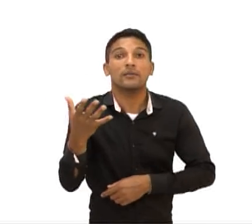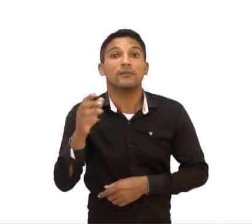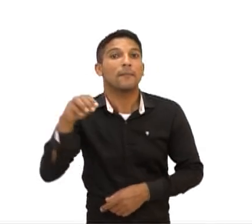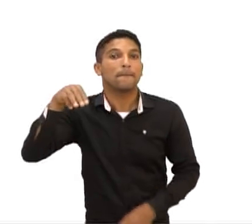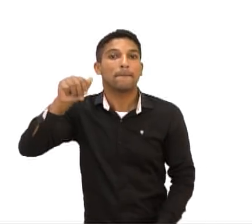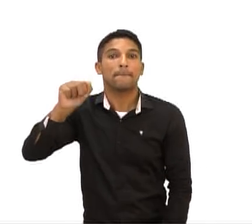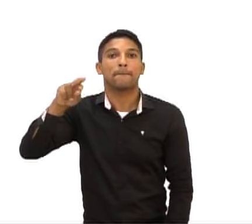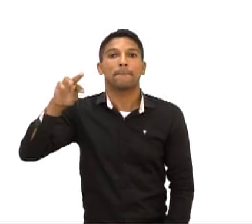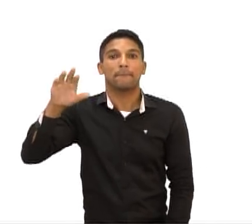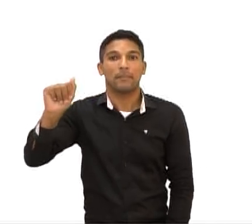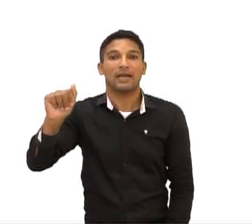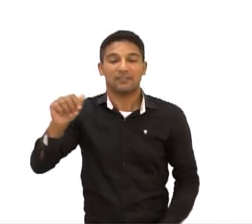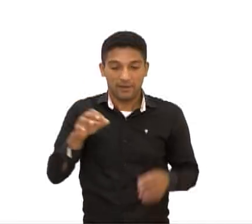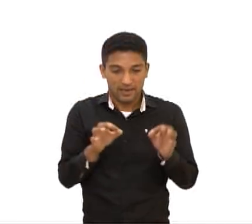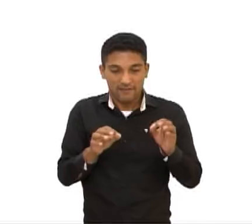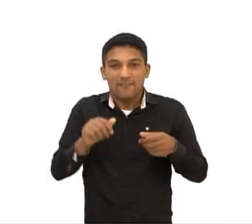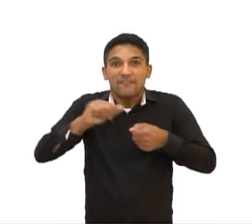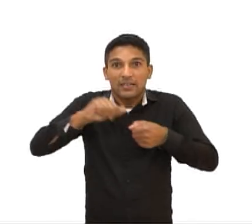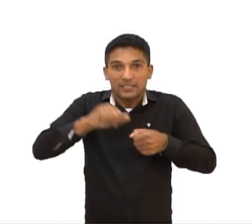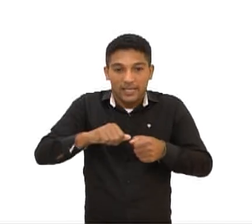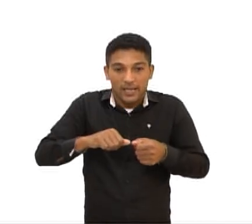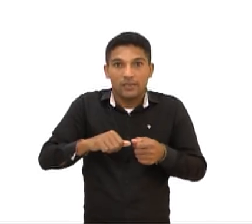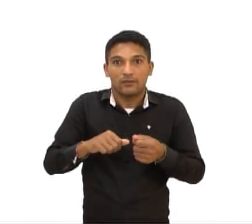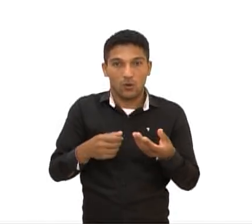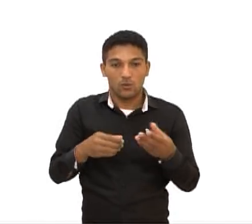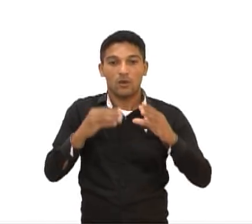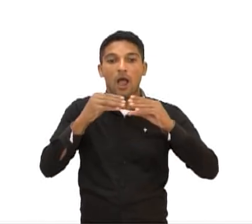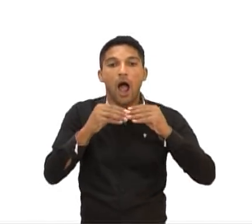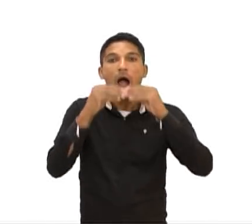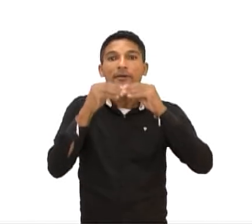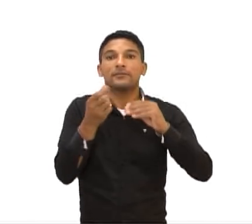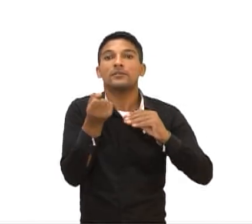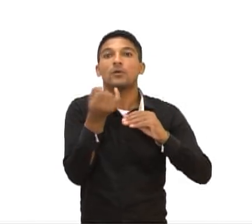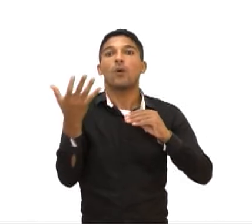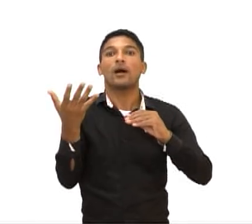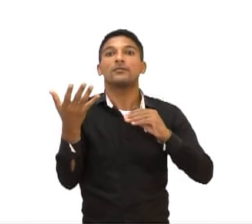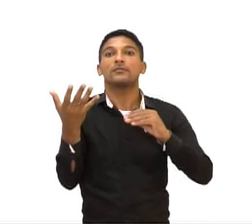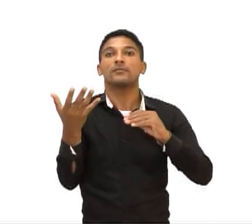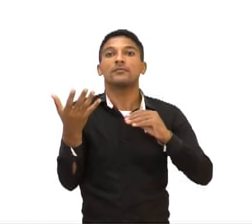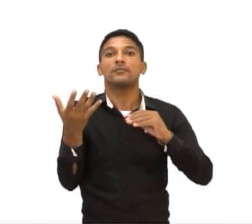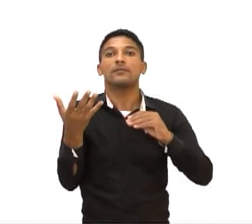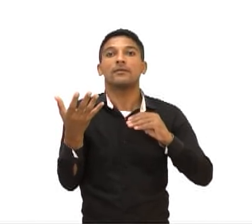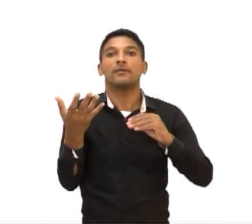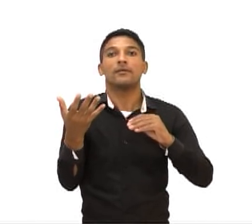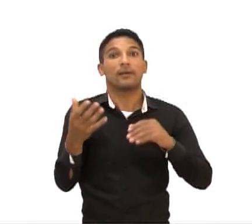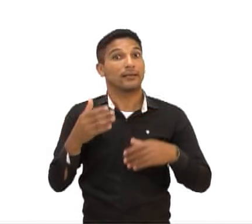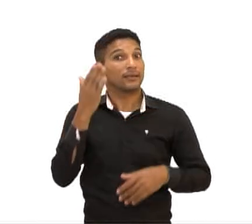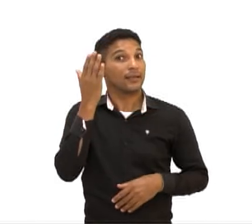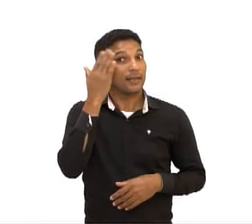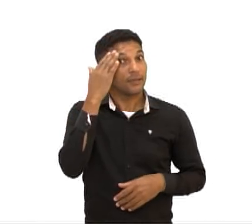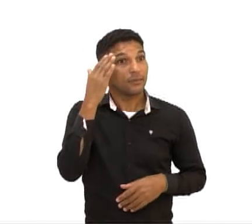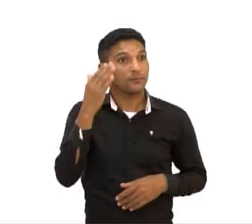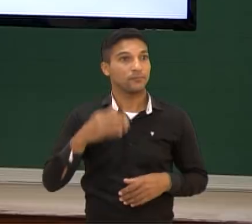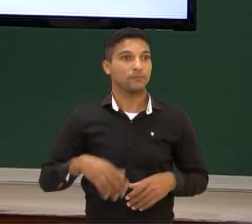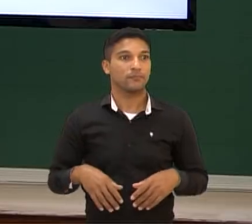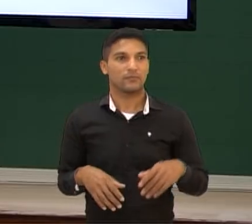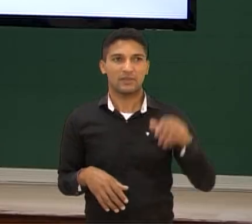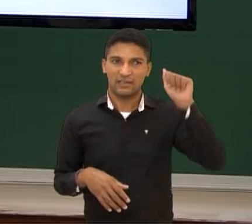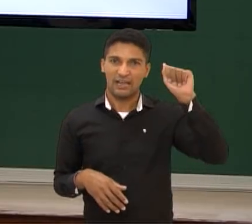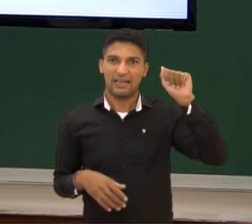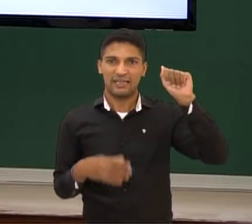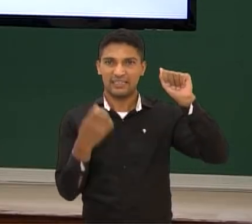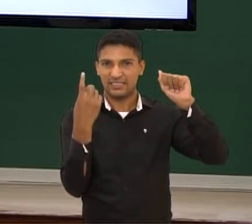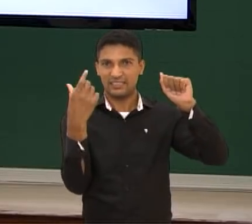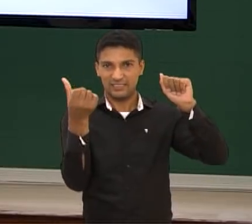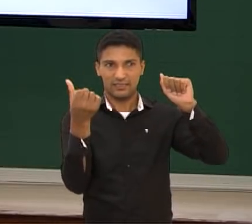vai montar para a festa? Quer saber todos. Quantos que serão necessários que ela produzir? Então, letra A,